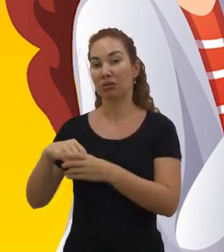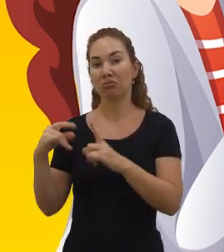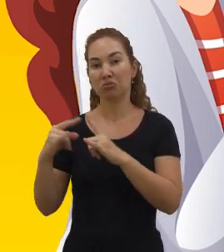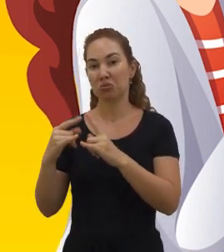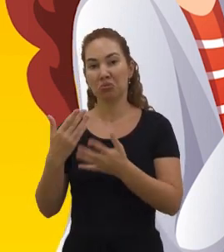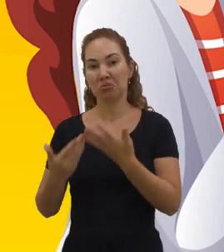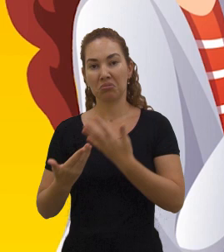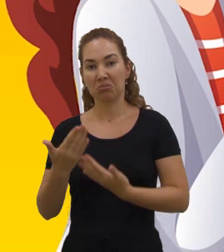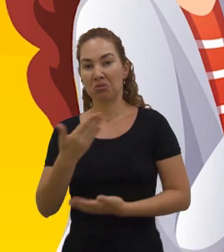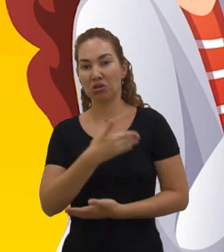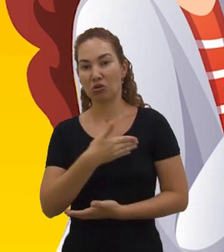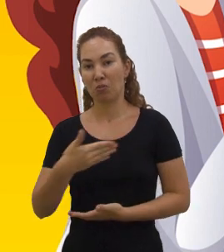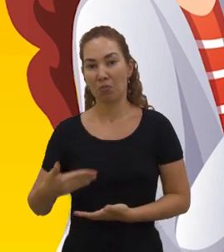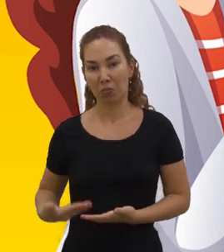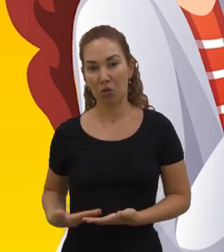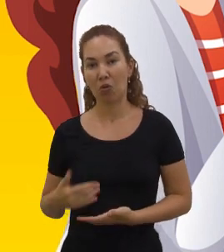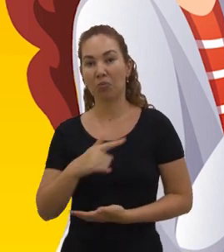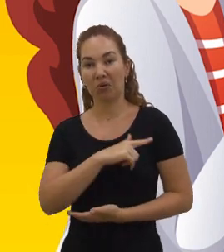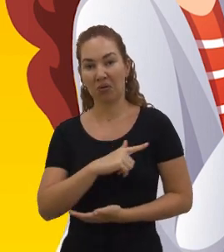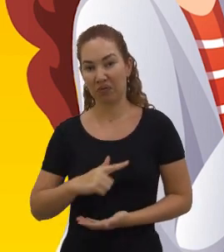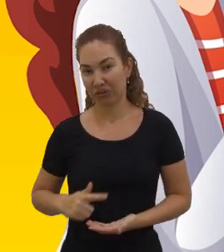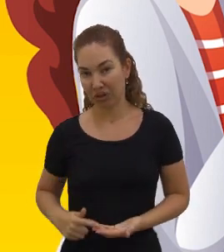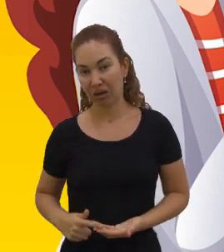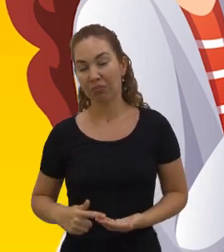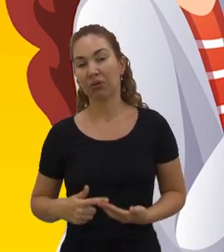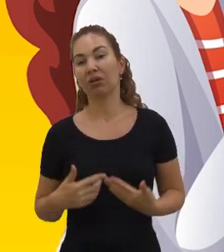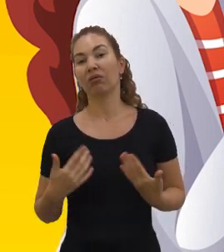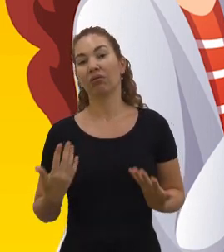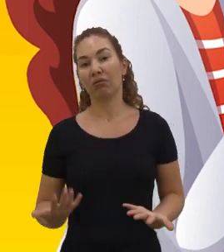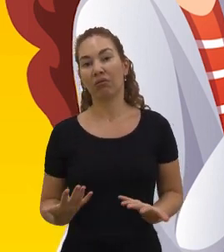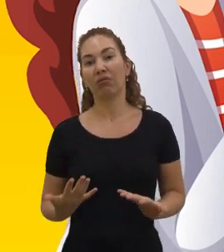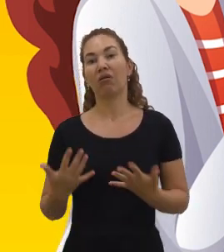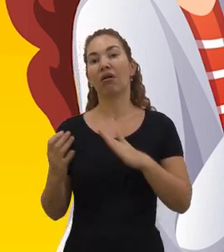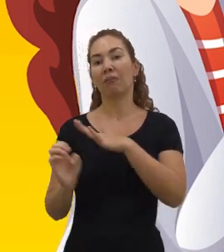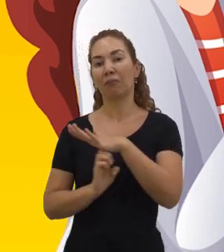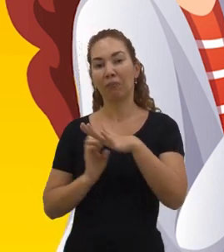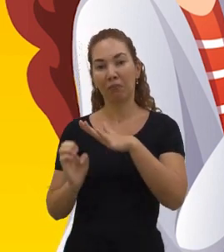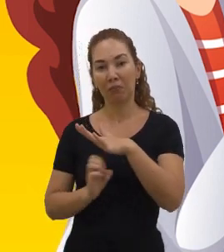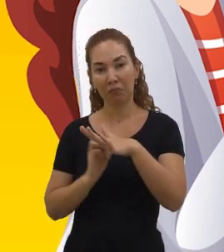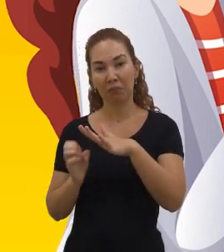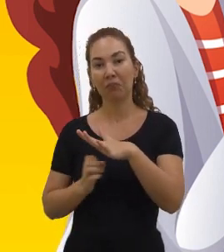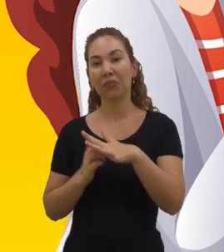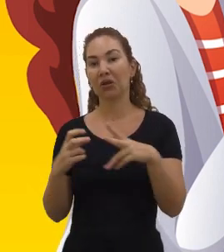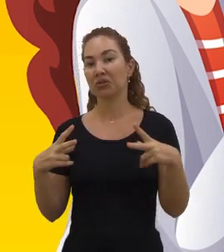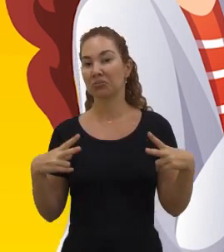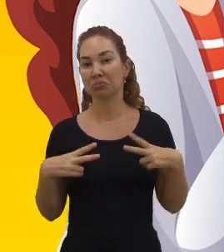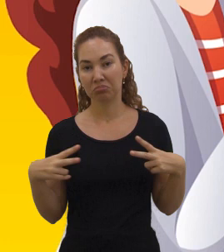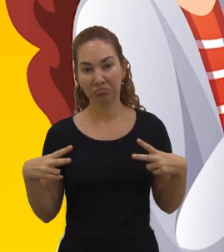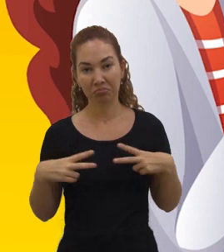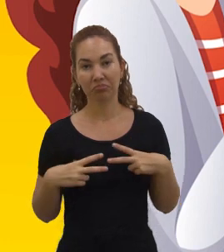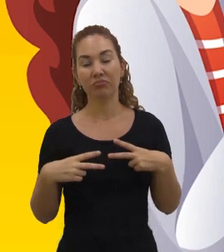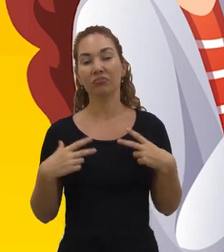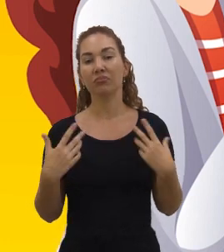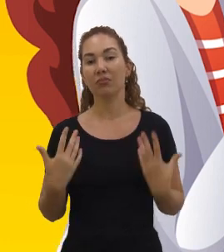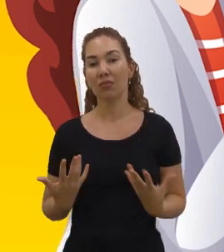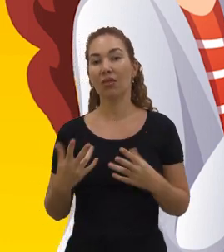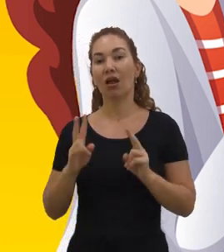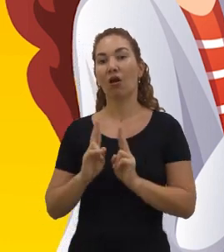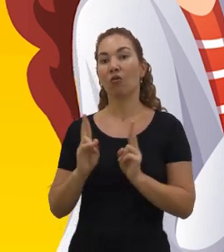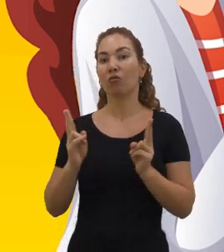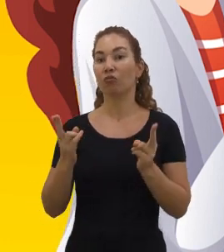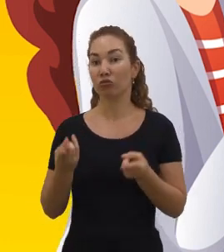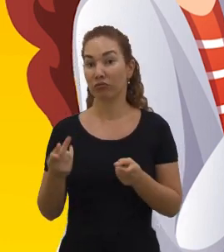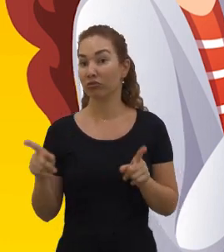órgãos públicos, governamentais, corporações, empresas privadas,